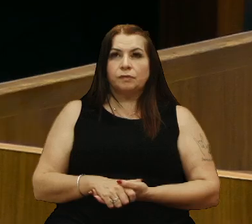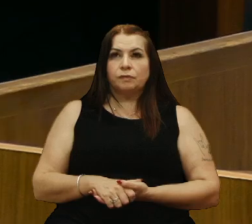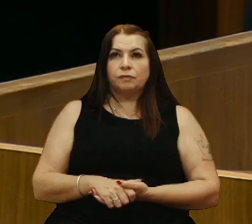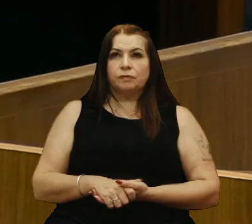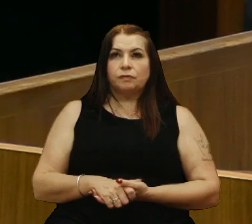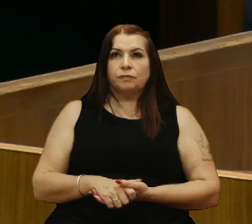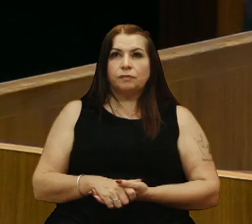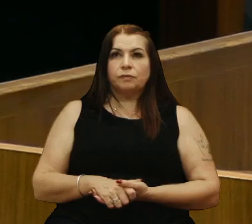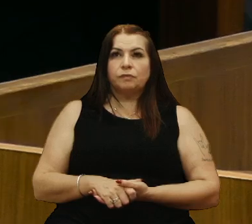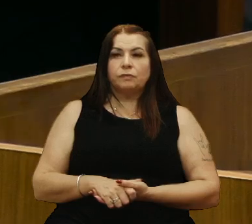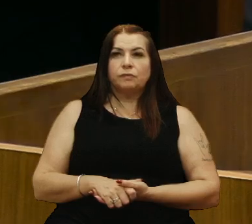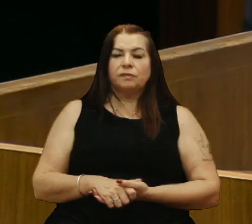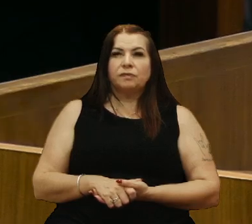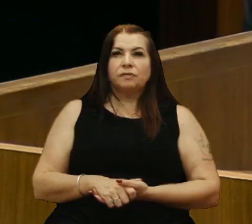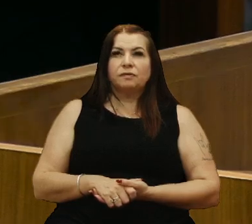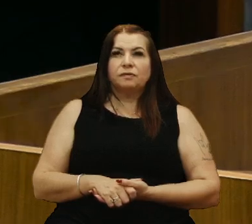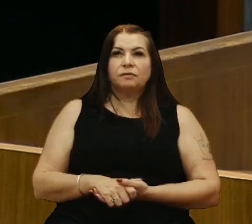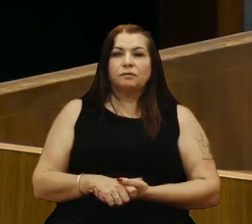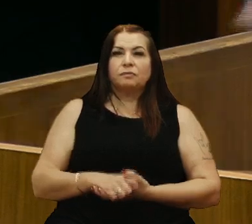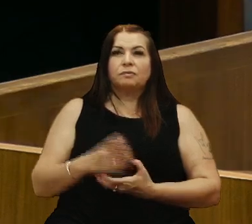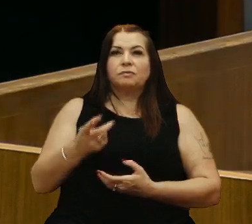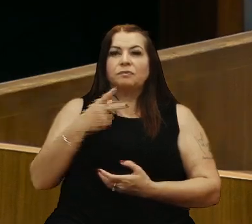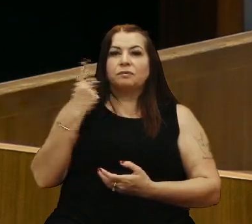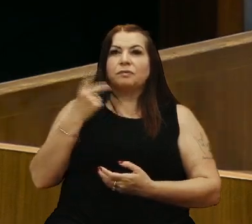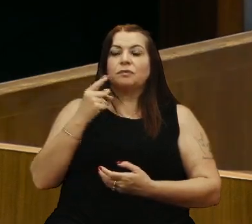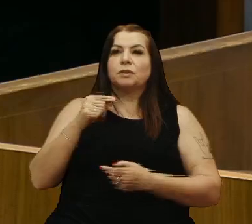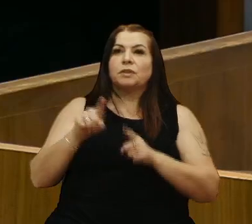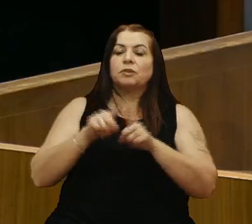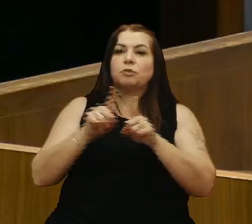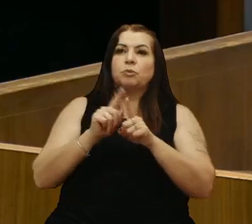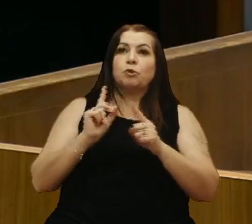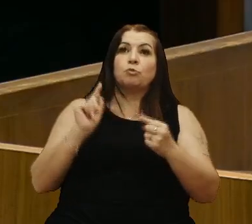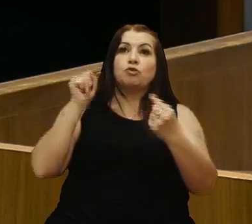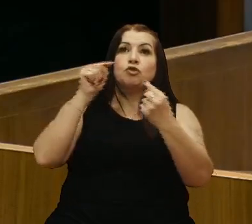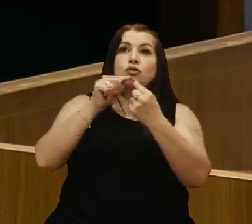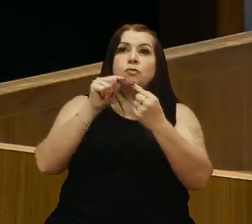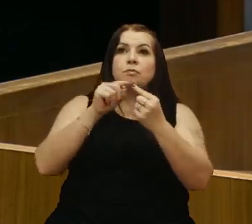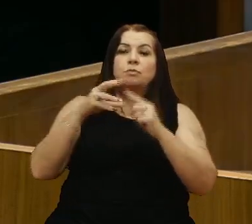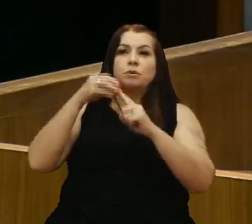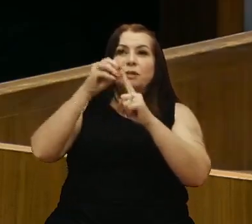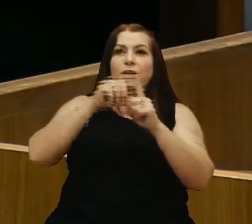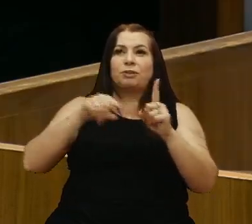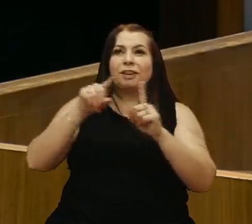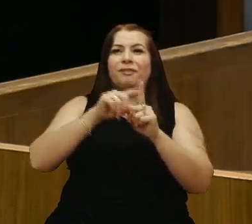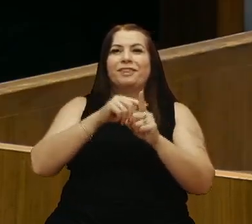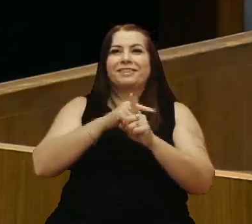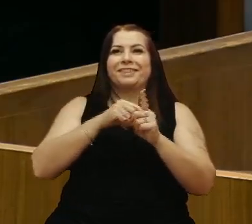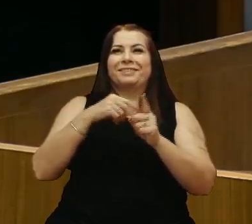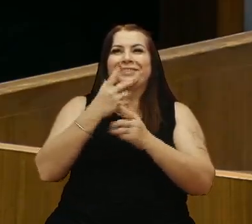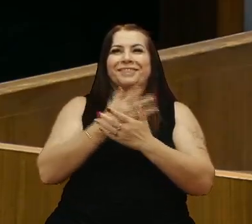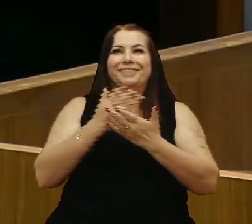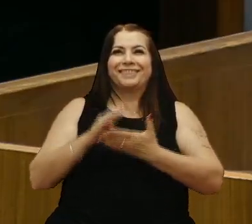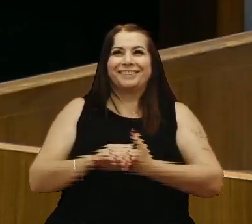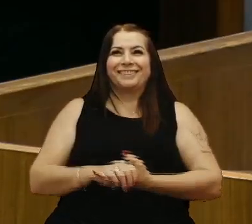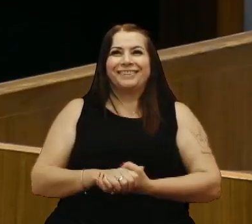Se há aumento de tarifa, o subsídio daí falhou no seu objetivo principal. Porque o objetivo do subsídio é o